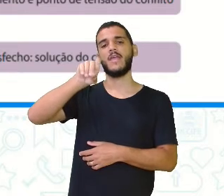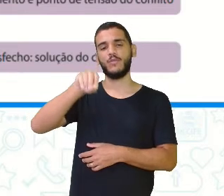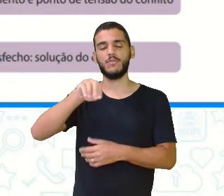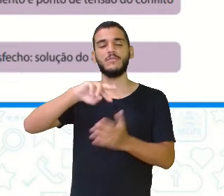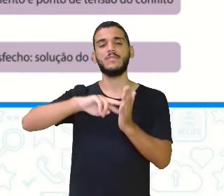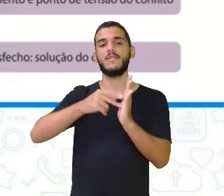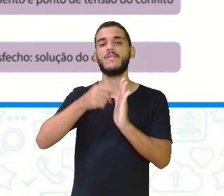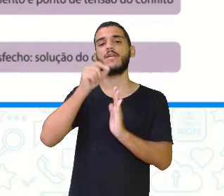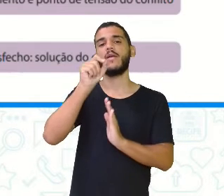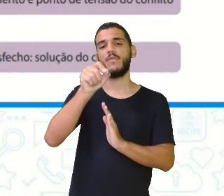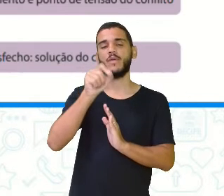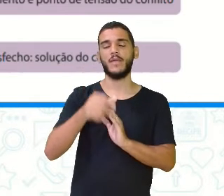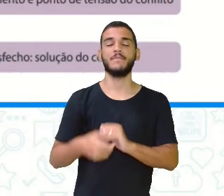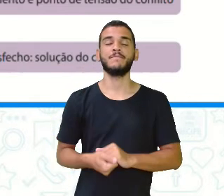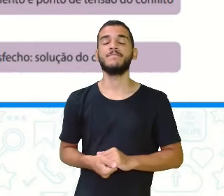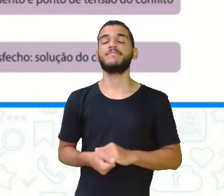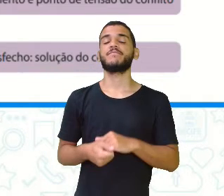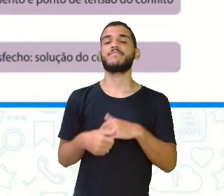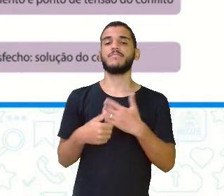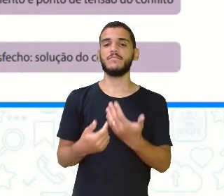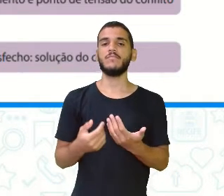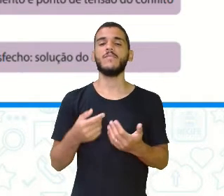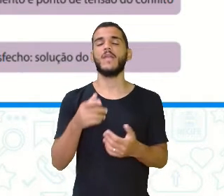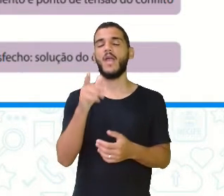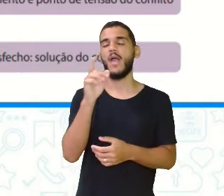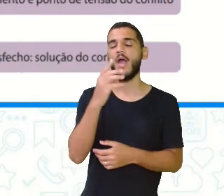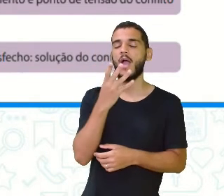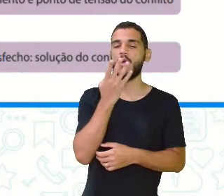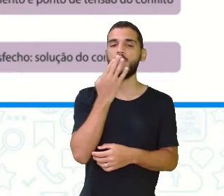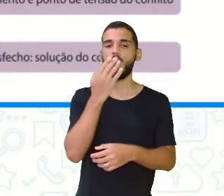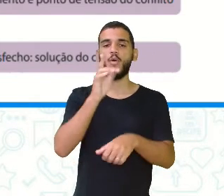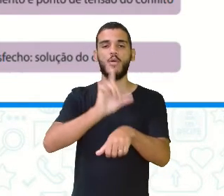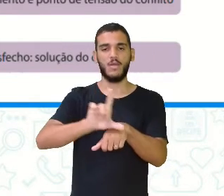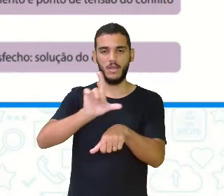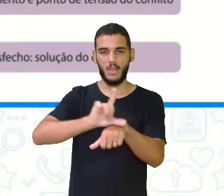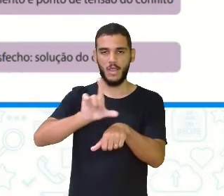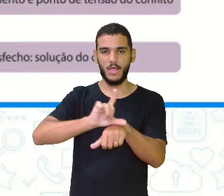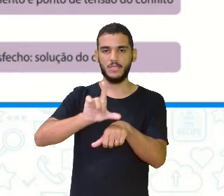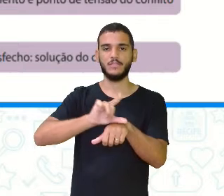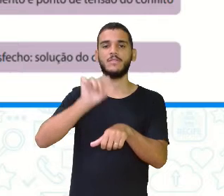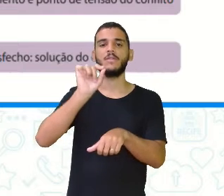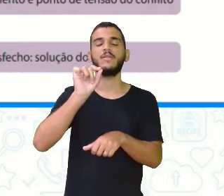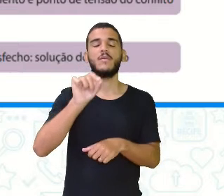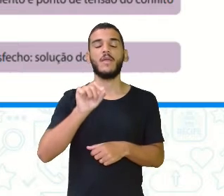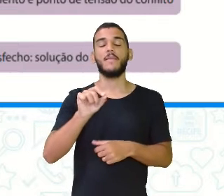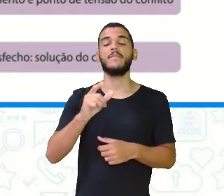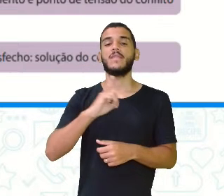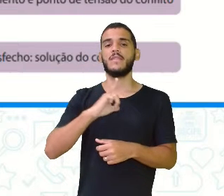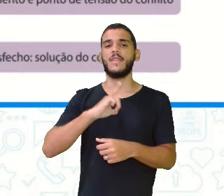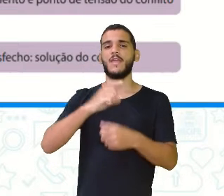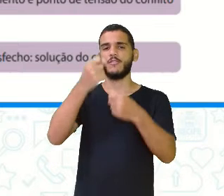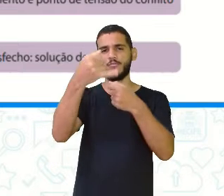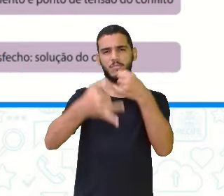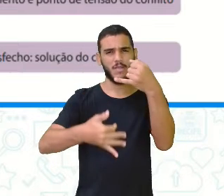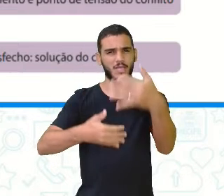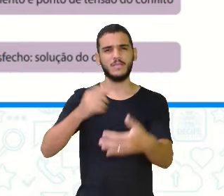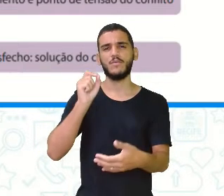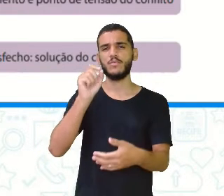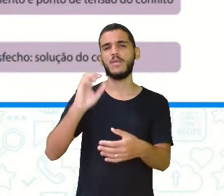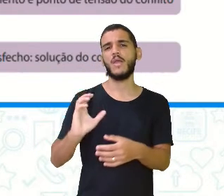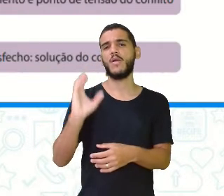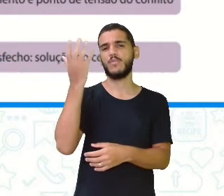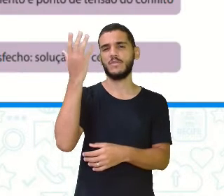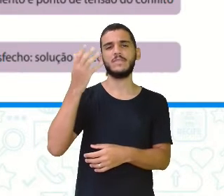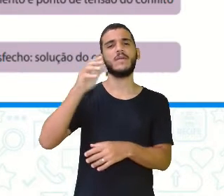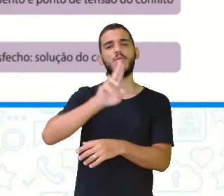aí, na cozinha lilás, na sua tela, você pode me acompanhar. Então, enredo é o encadeamento dos fatos narrados no texto. É a história ali que vai